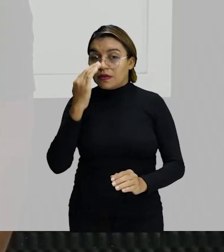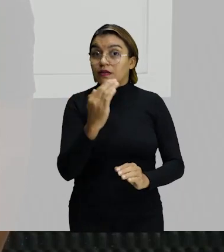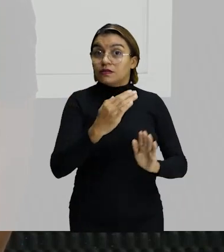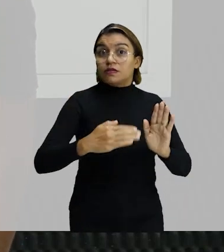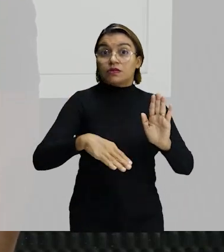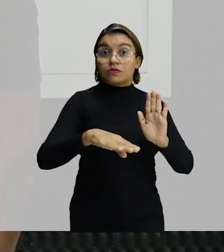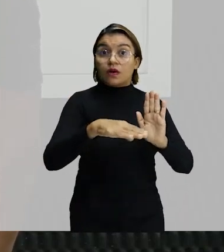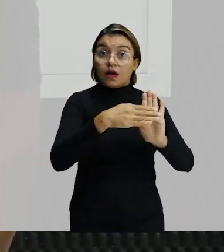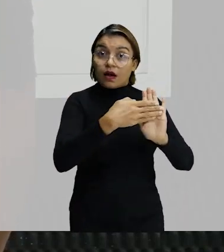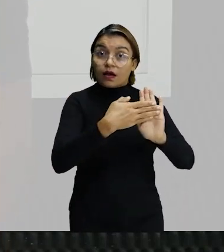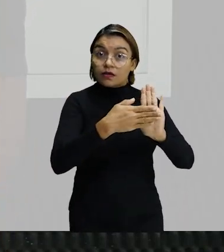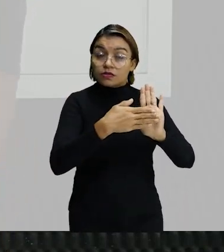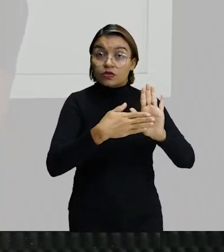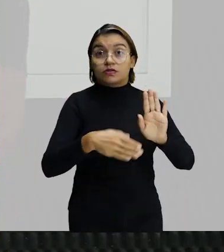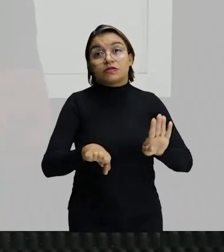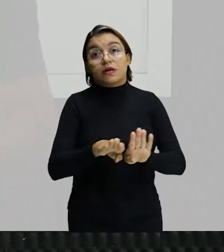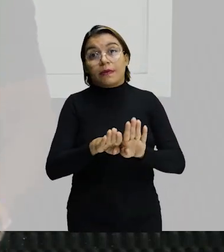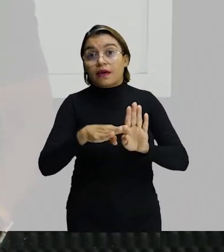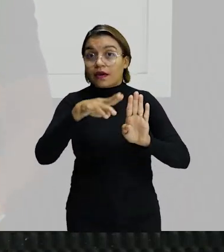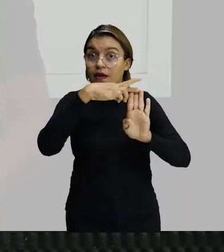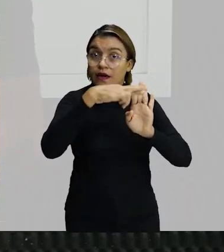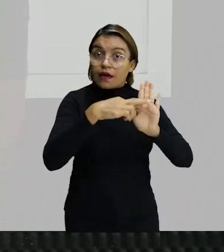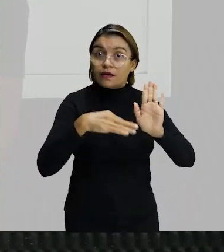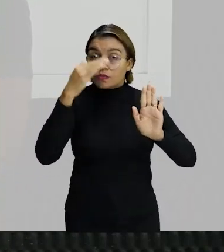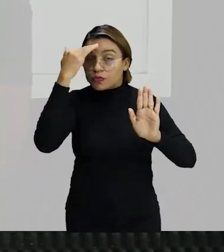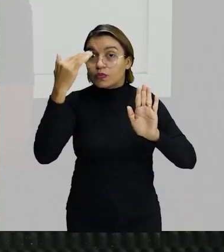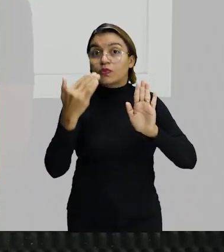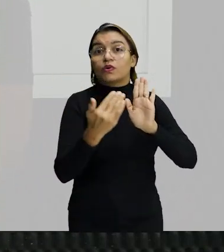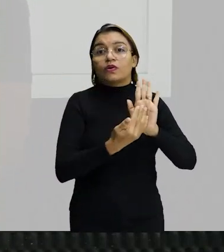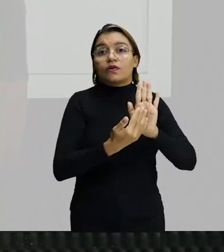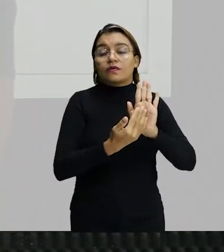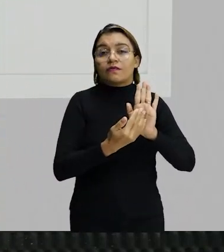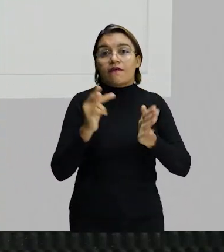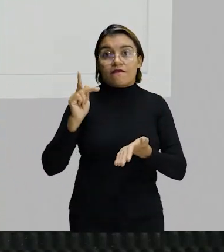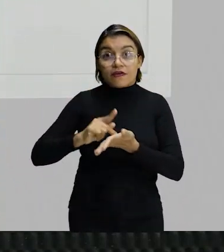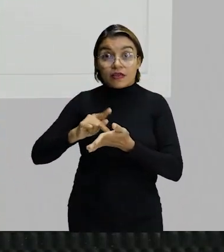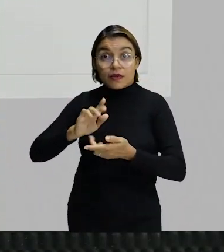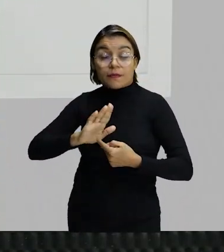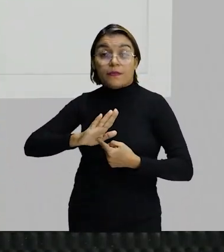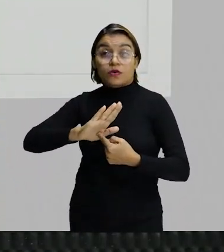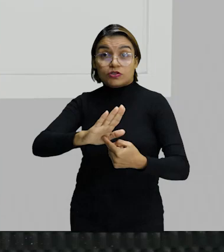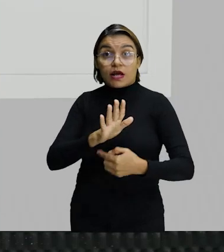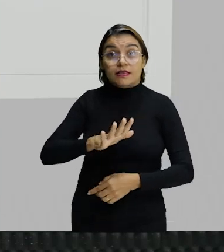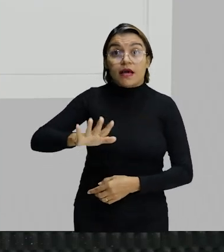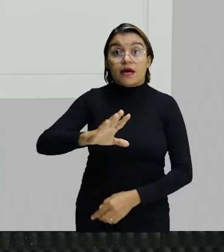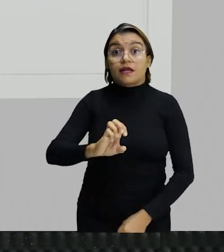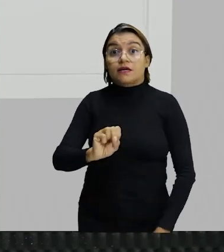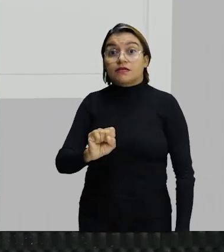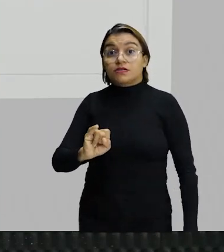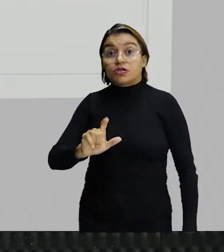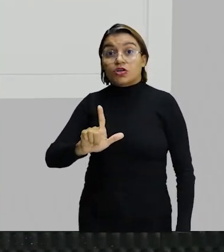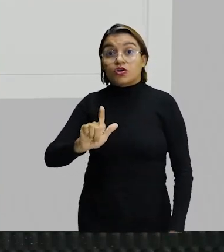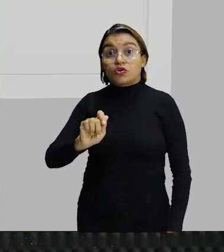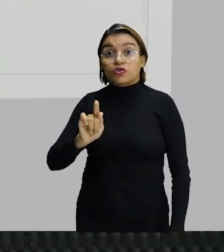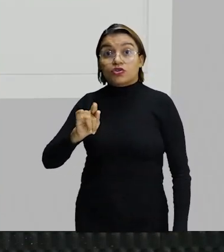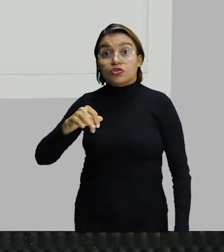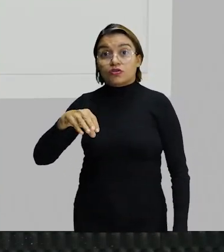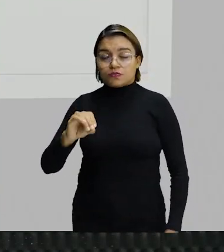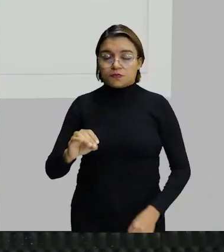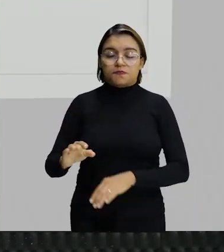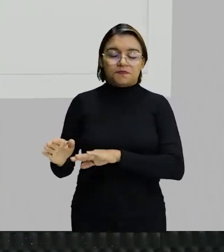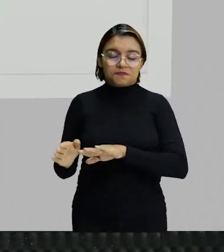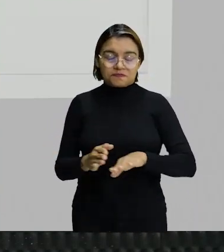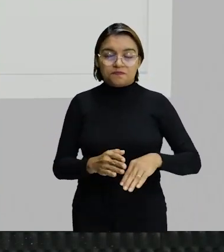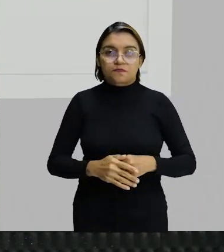necessariamente, as regras para validação deste silogismo, correto? Então, veja só. Este